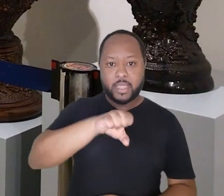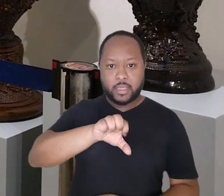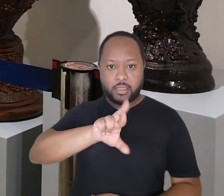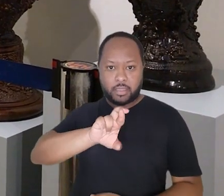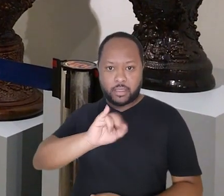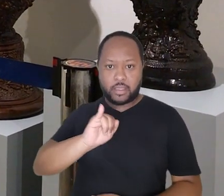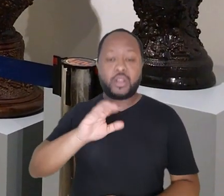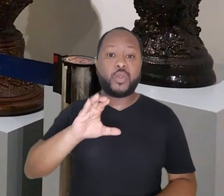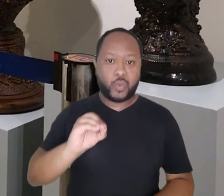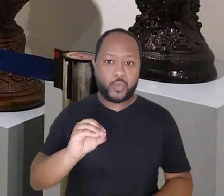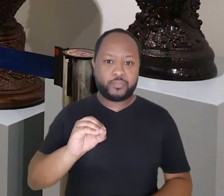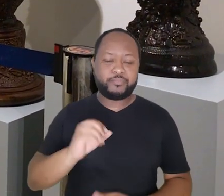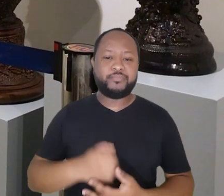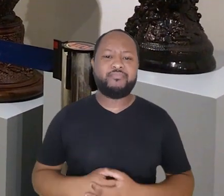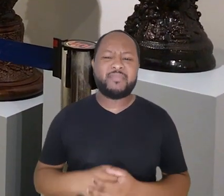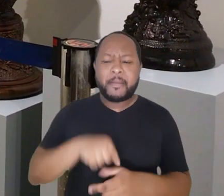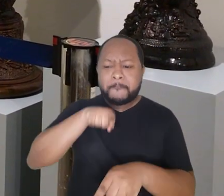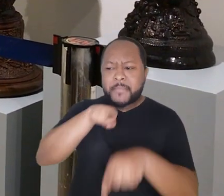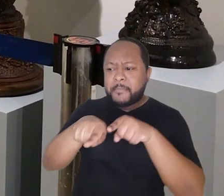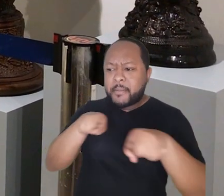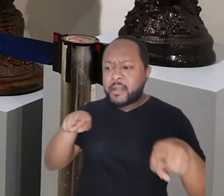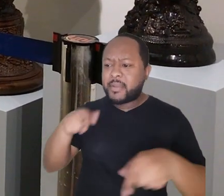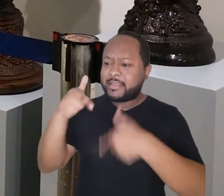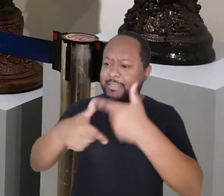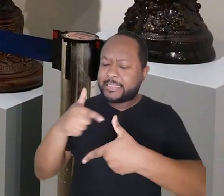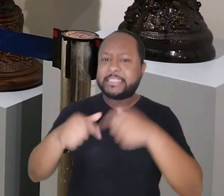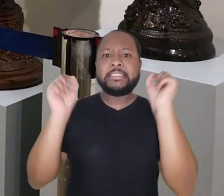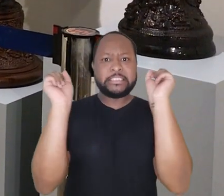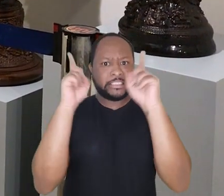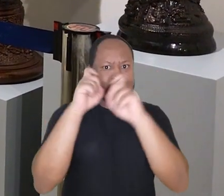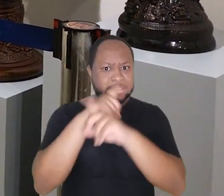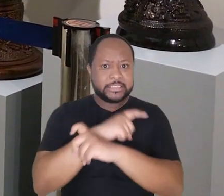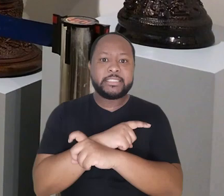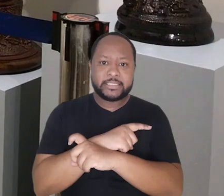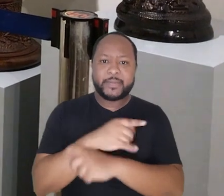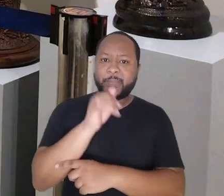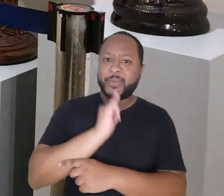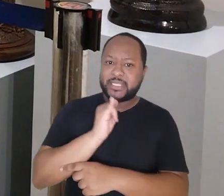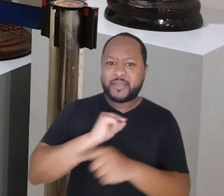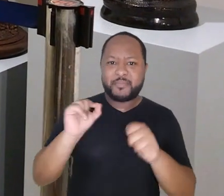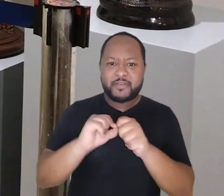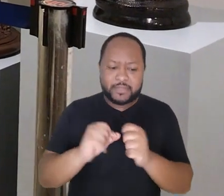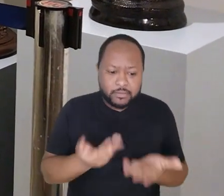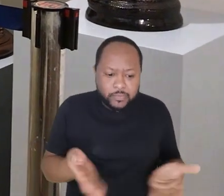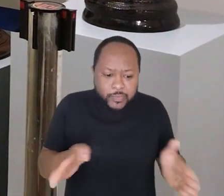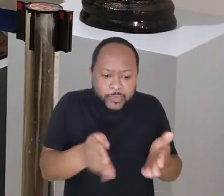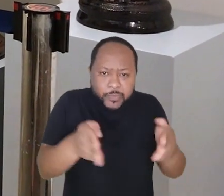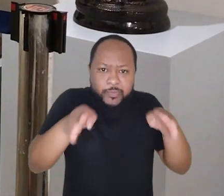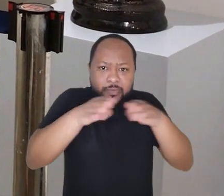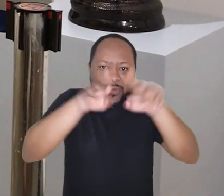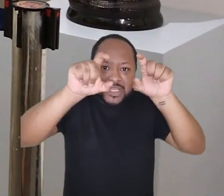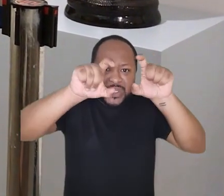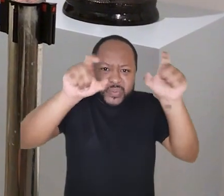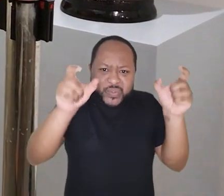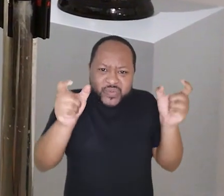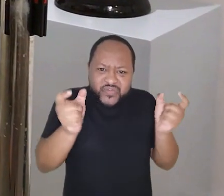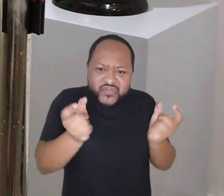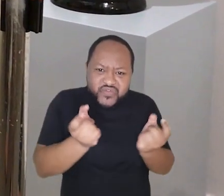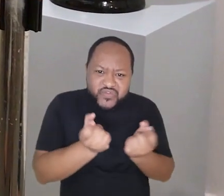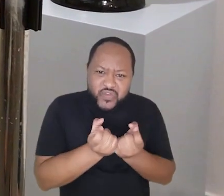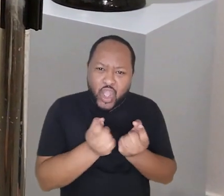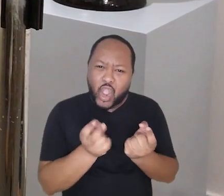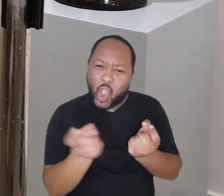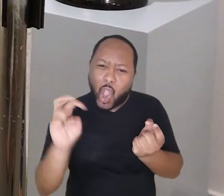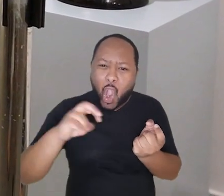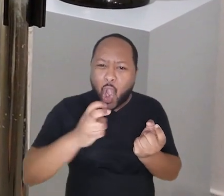que são muito difíceis de realizar para fazer esses adornos. Um adorno aqui, por exemplo, da alça de cobra, fazer as escamas